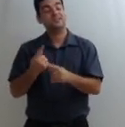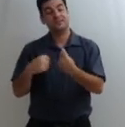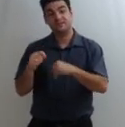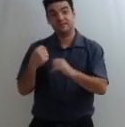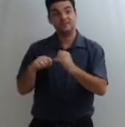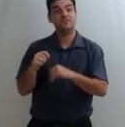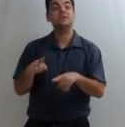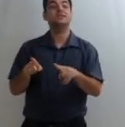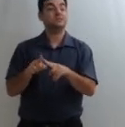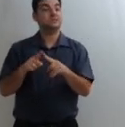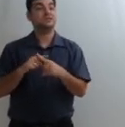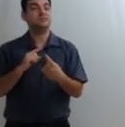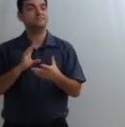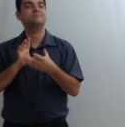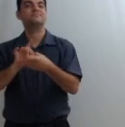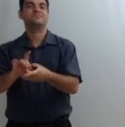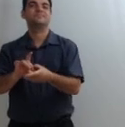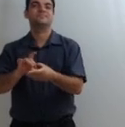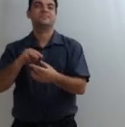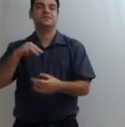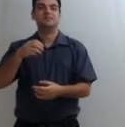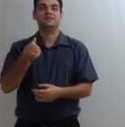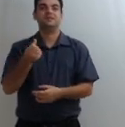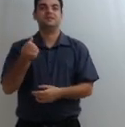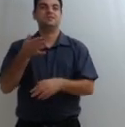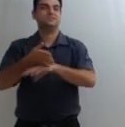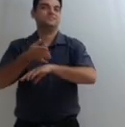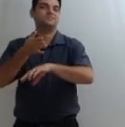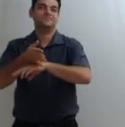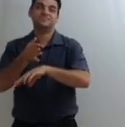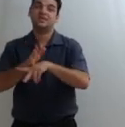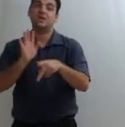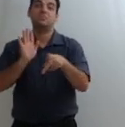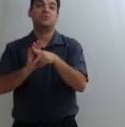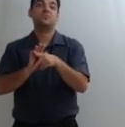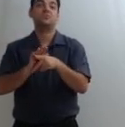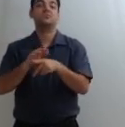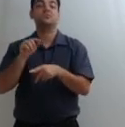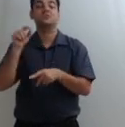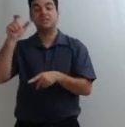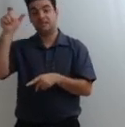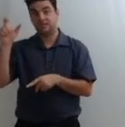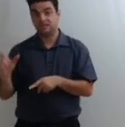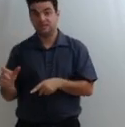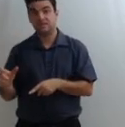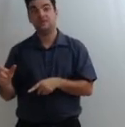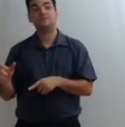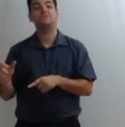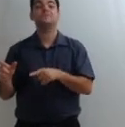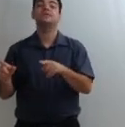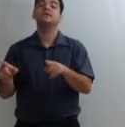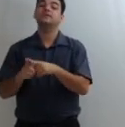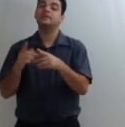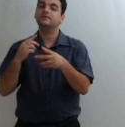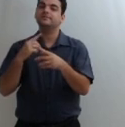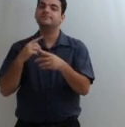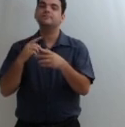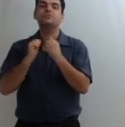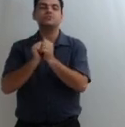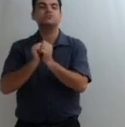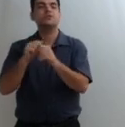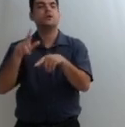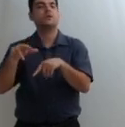vínculo com a empresa M6 Participações de propriedade do paciente e a nomeação